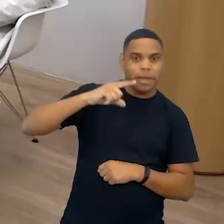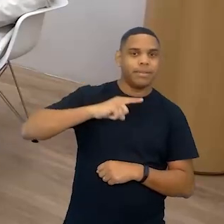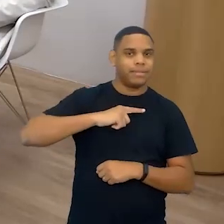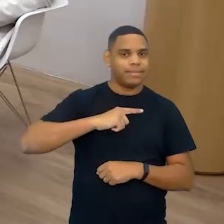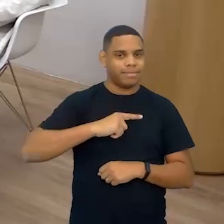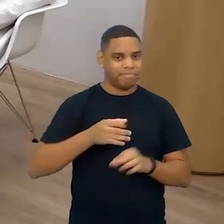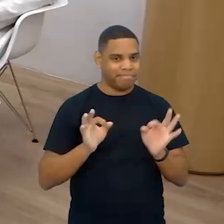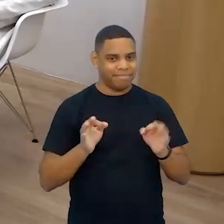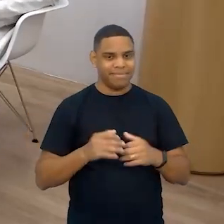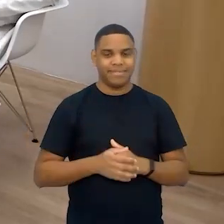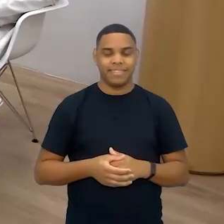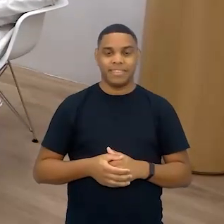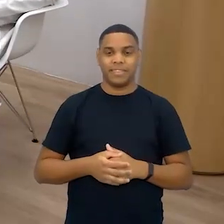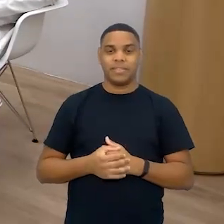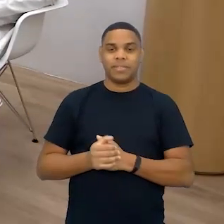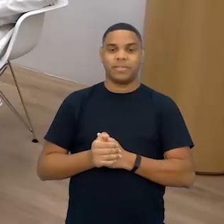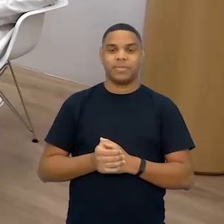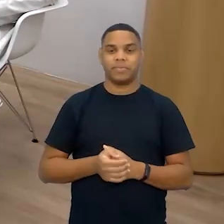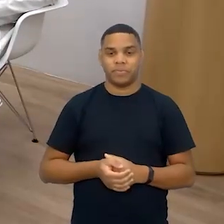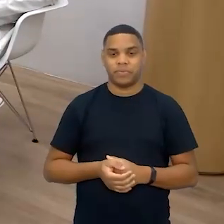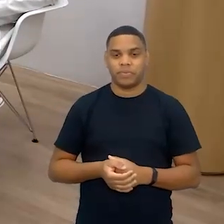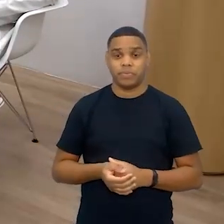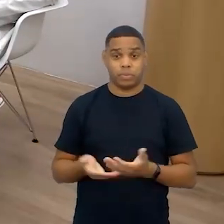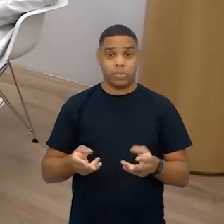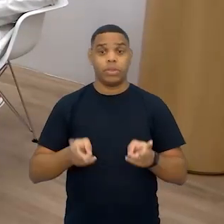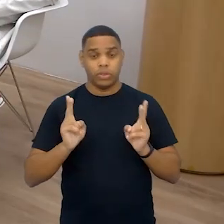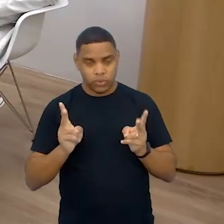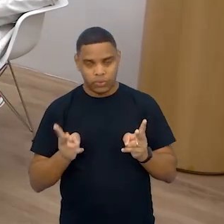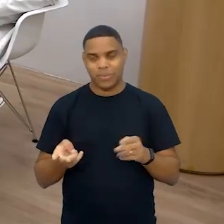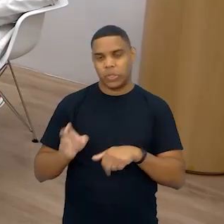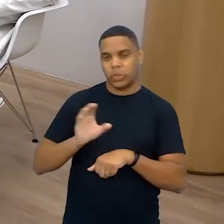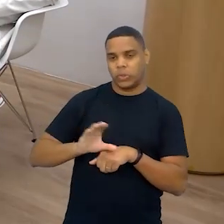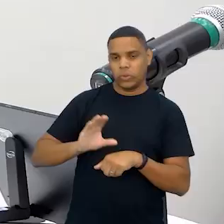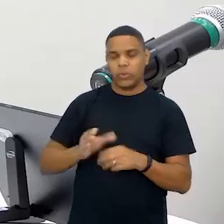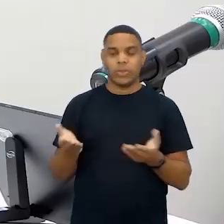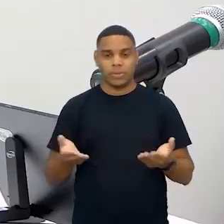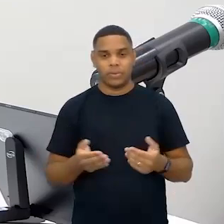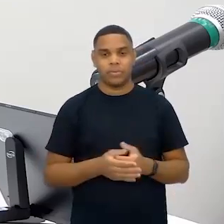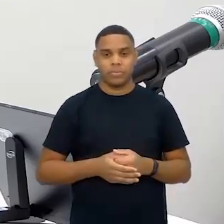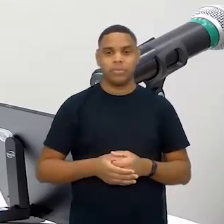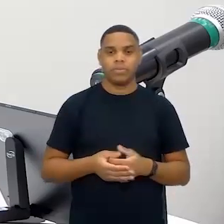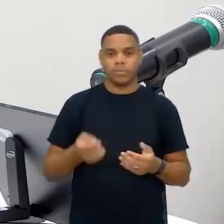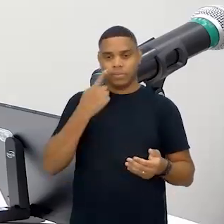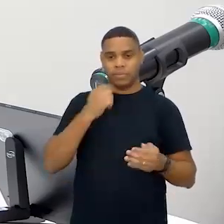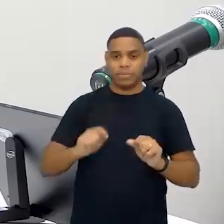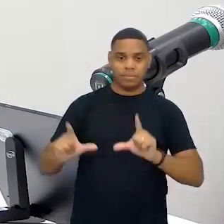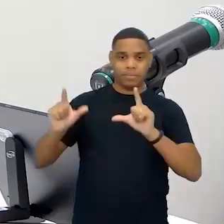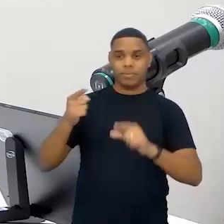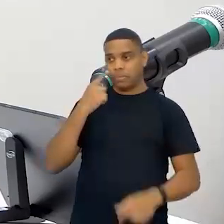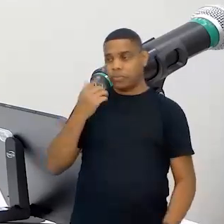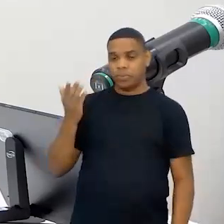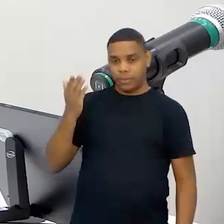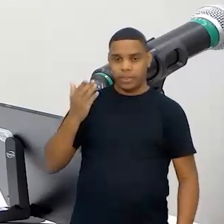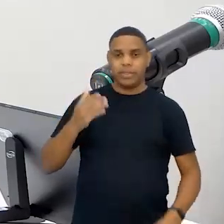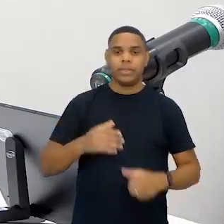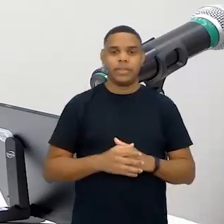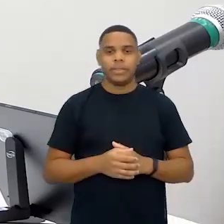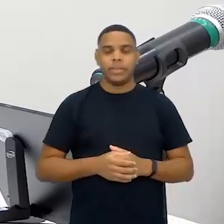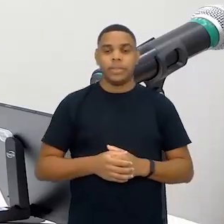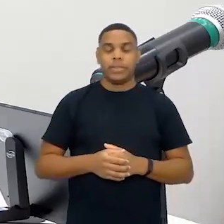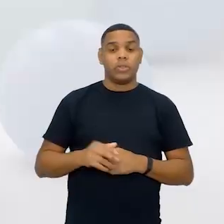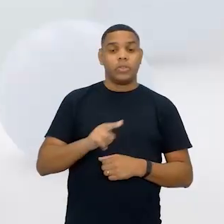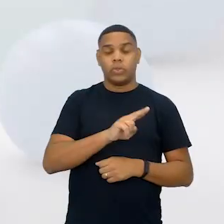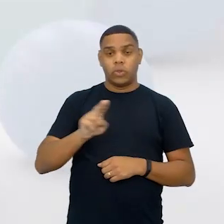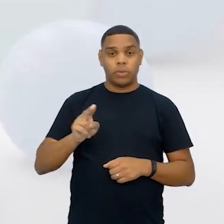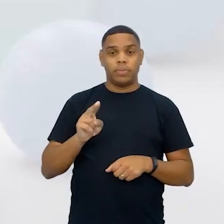isso, beleza? Então, vamos continuar agora com a nossa formação. Então, Oráculo, coloca aí na tela, por favor, o nome da